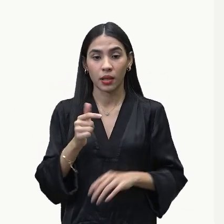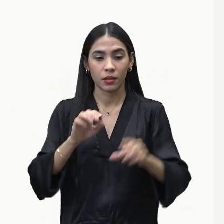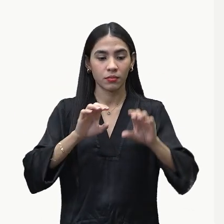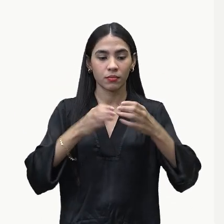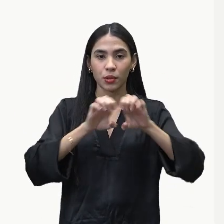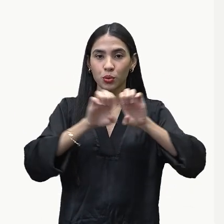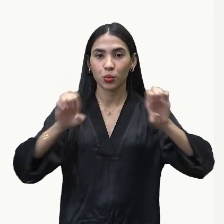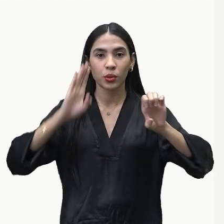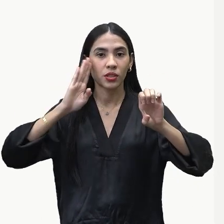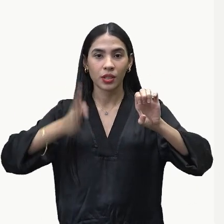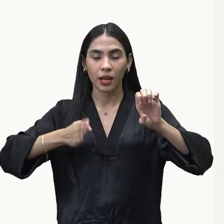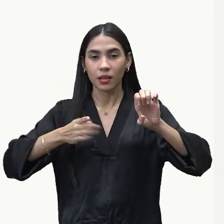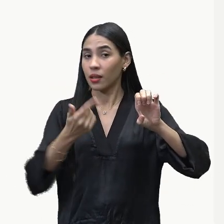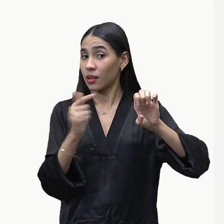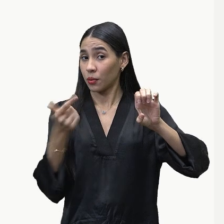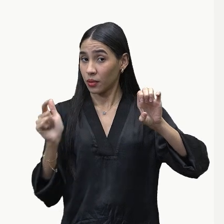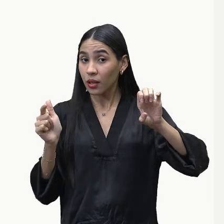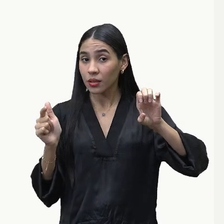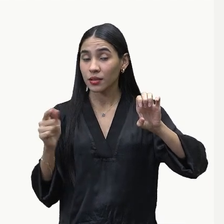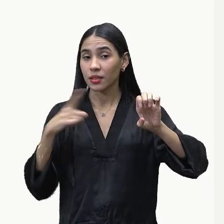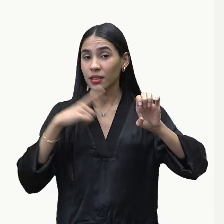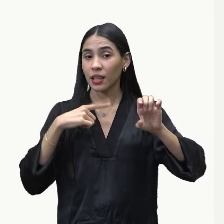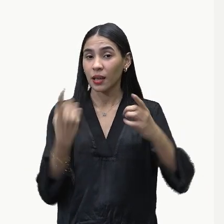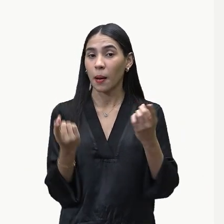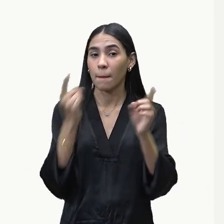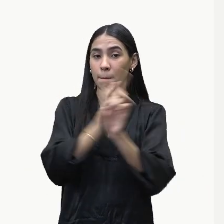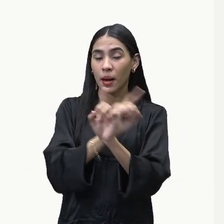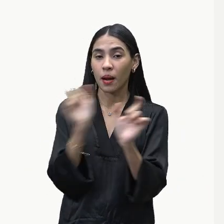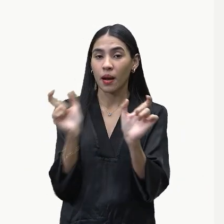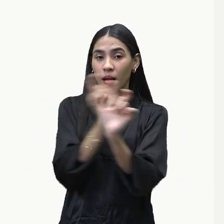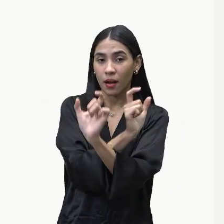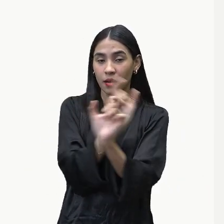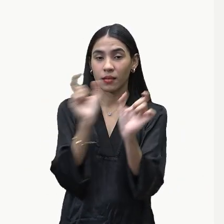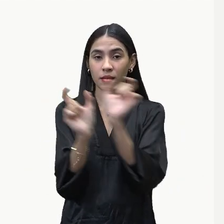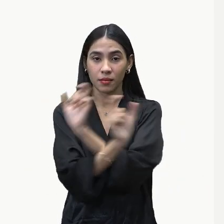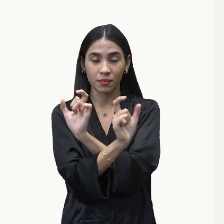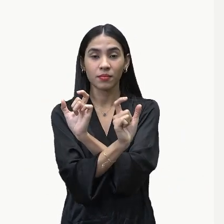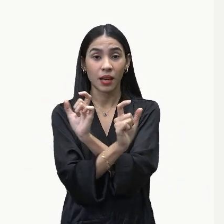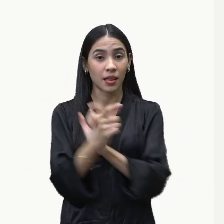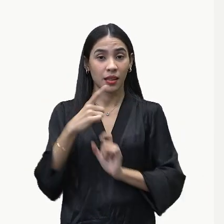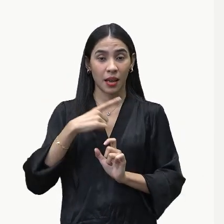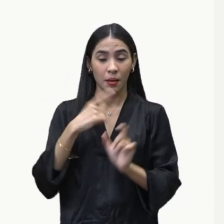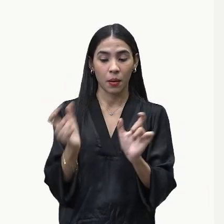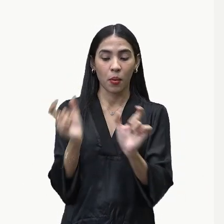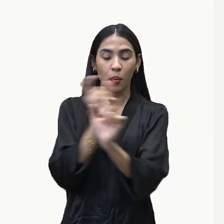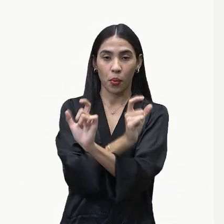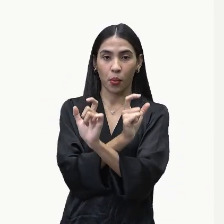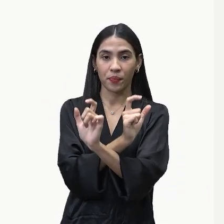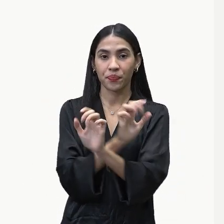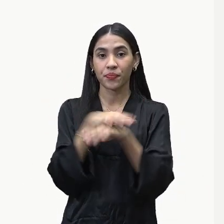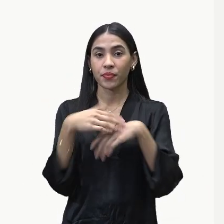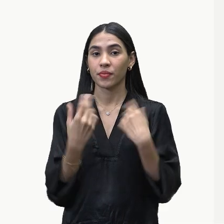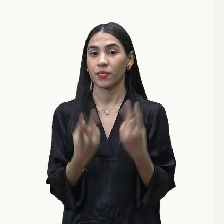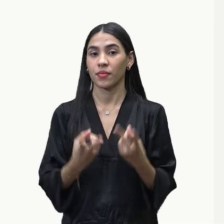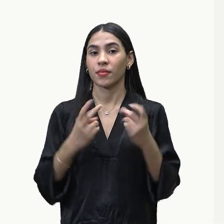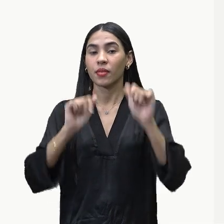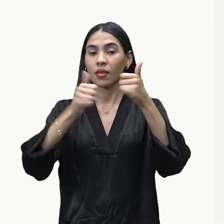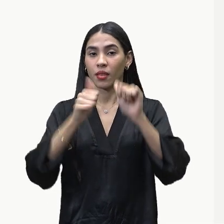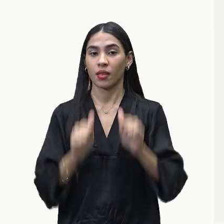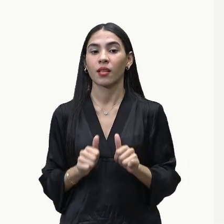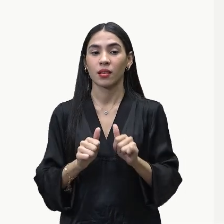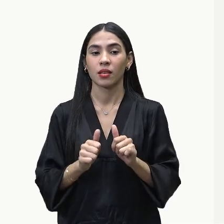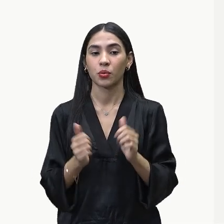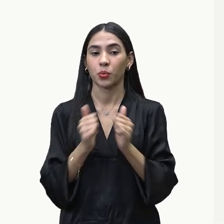nessa construção. Observe que eu tenho inversões nessa ordem direta, ok? Então, analisando